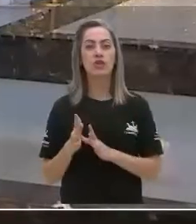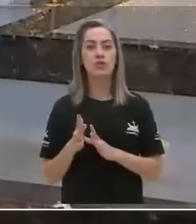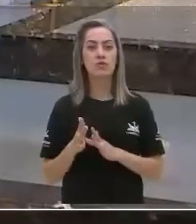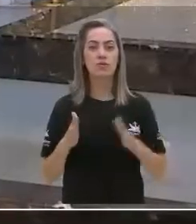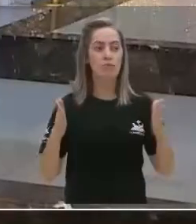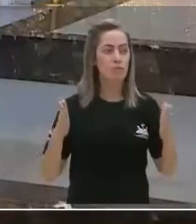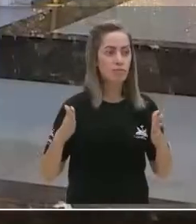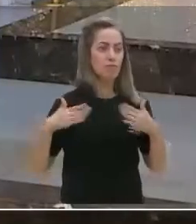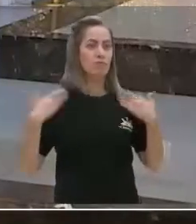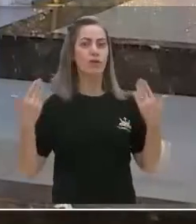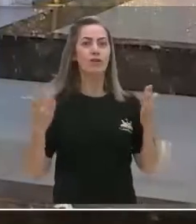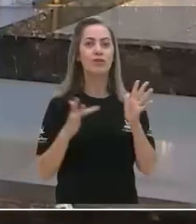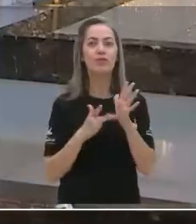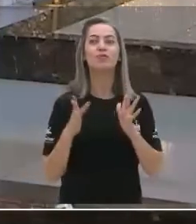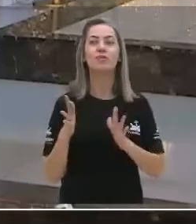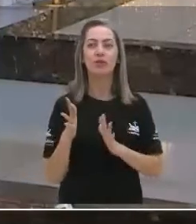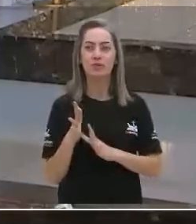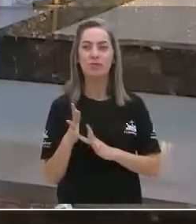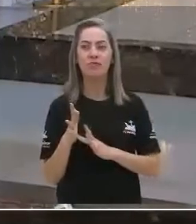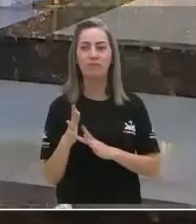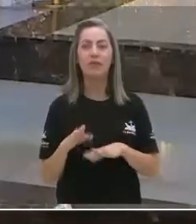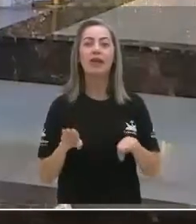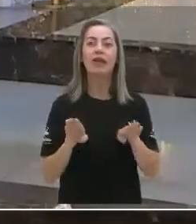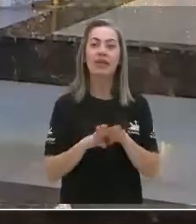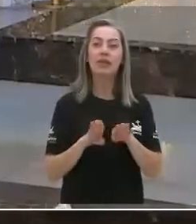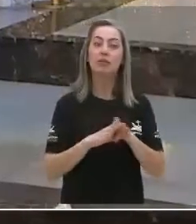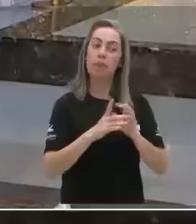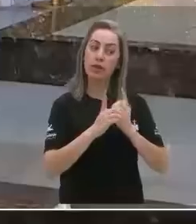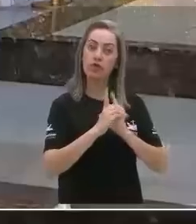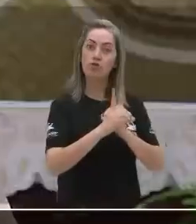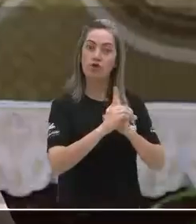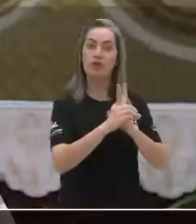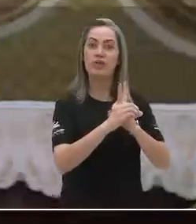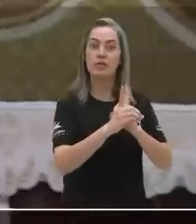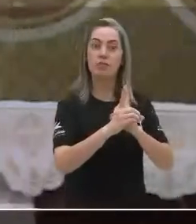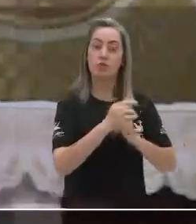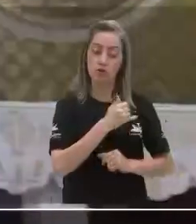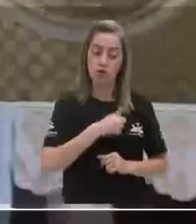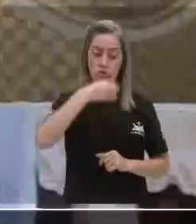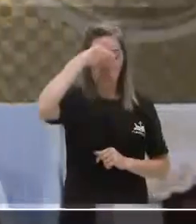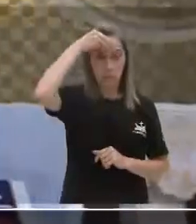João Batista e surpreende os discípulos, dentre eles